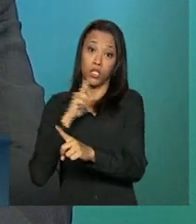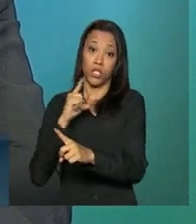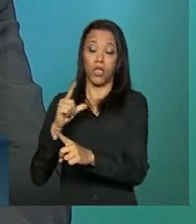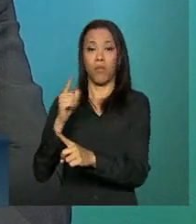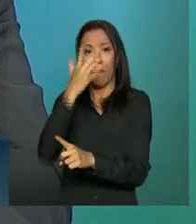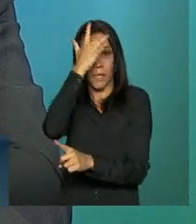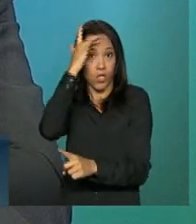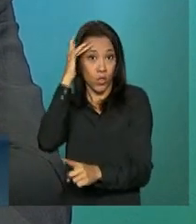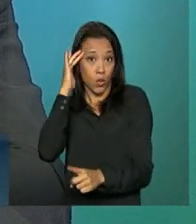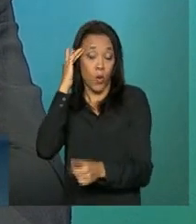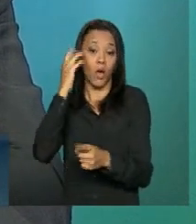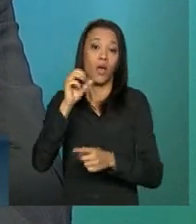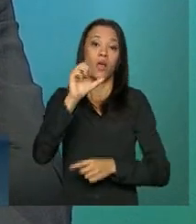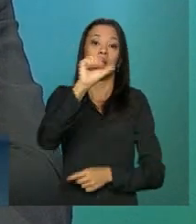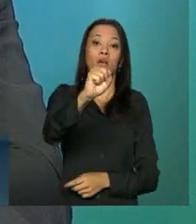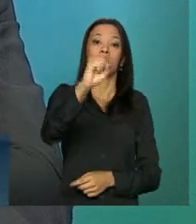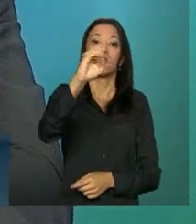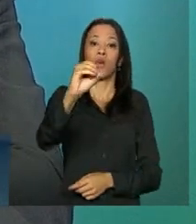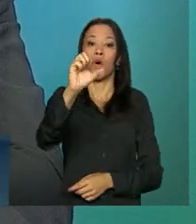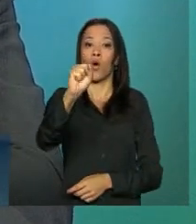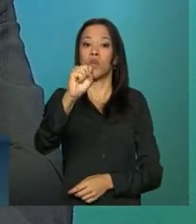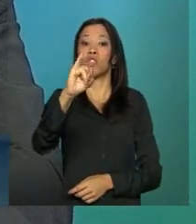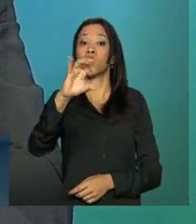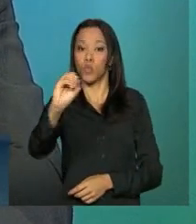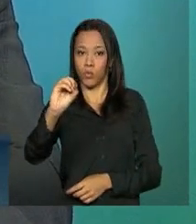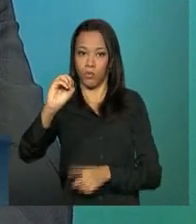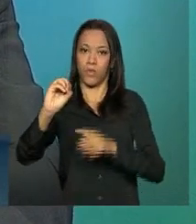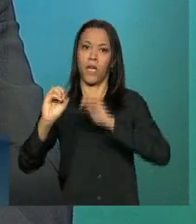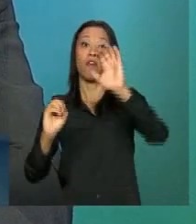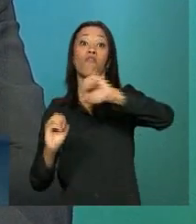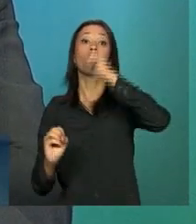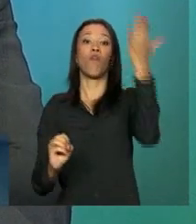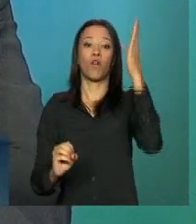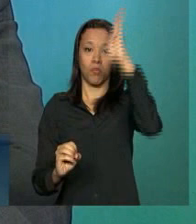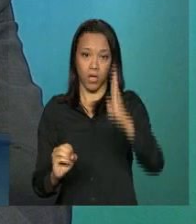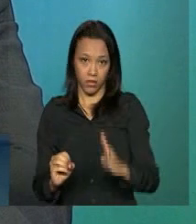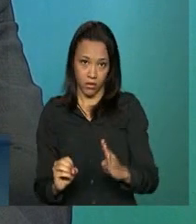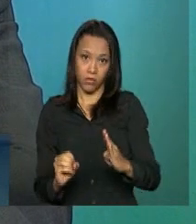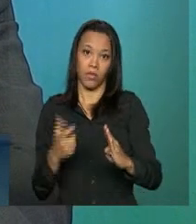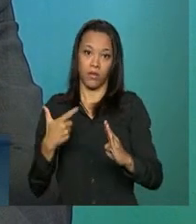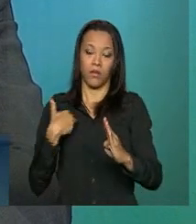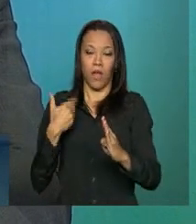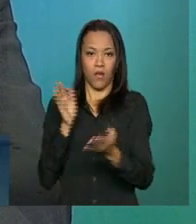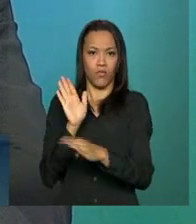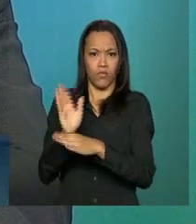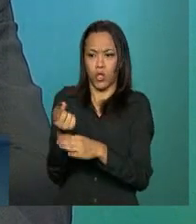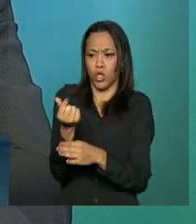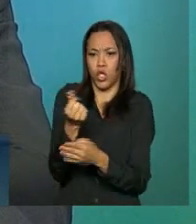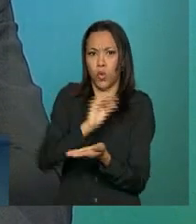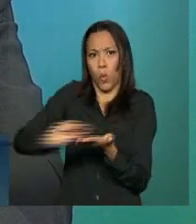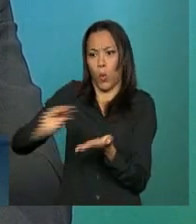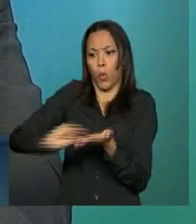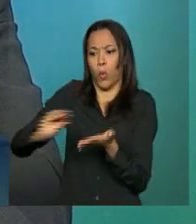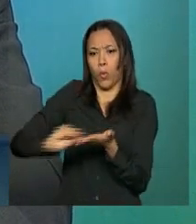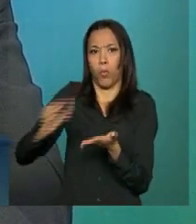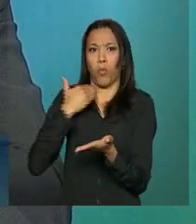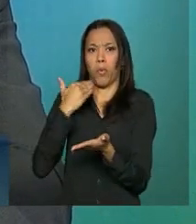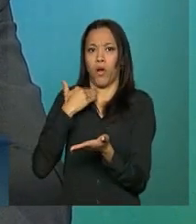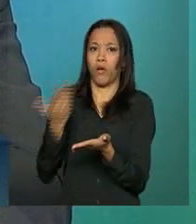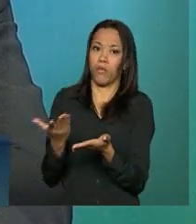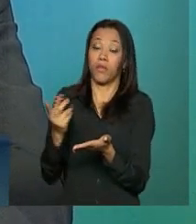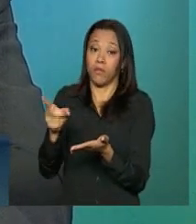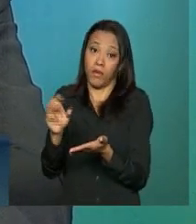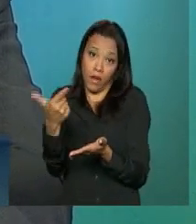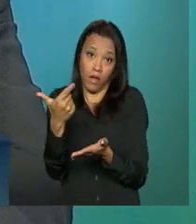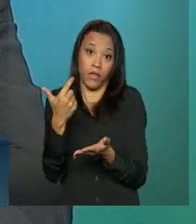estrangeiro e foi absolutamente tranquilo. Imagino. E a Caixa tem um dos elementos mais